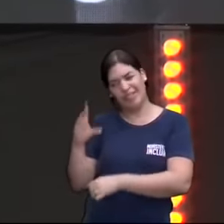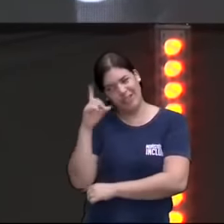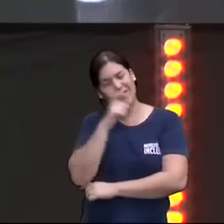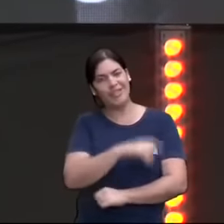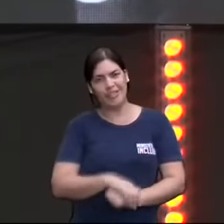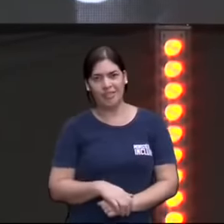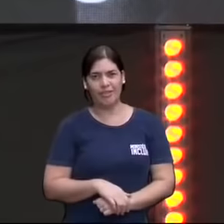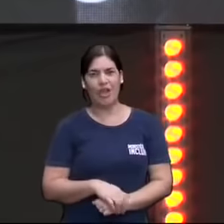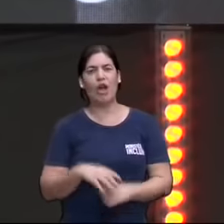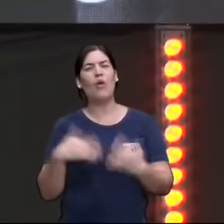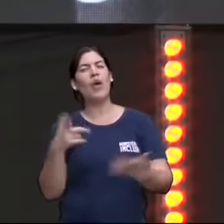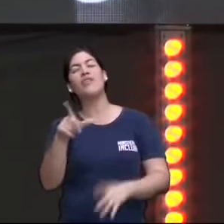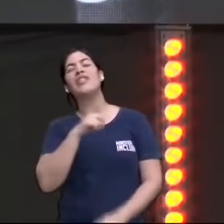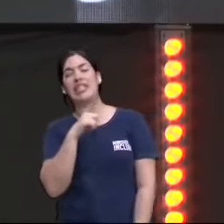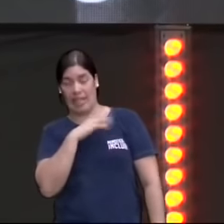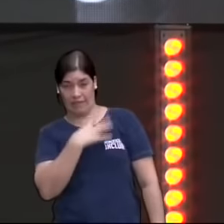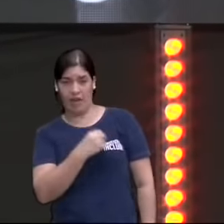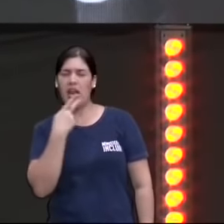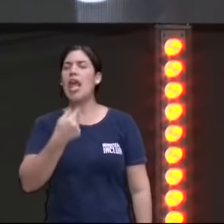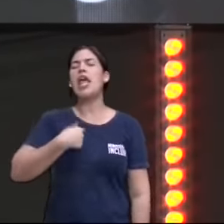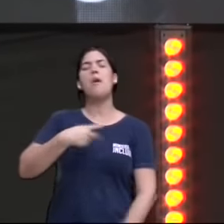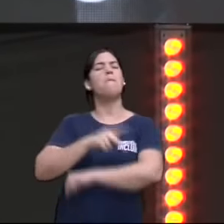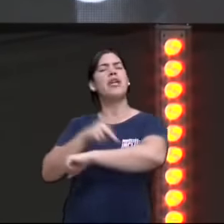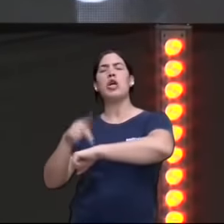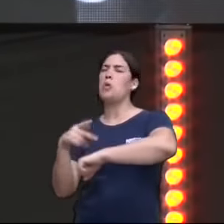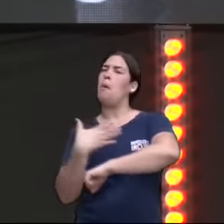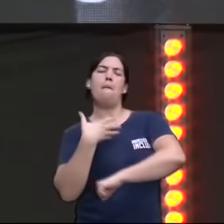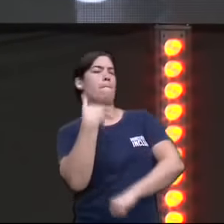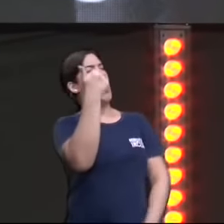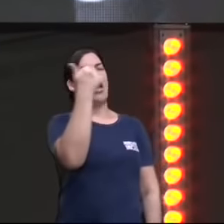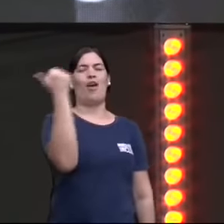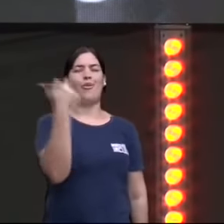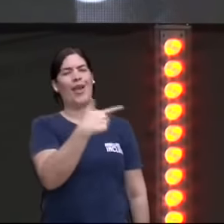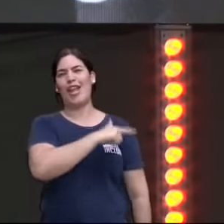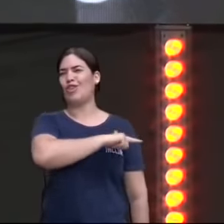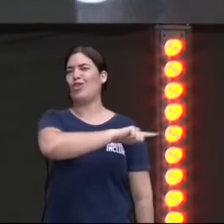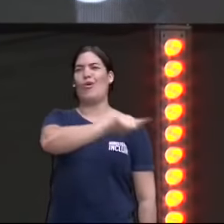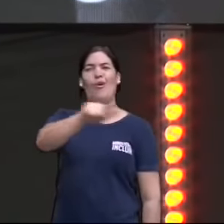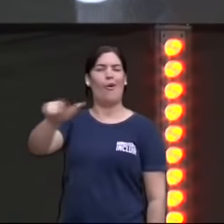melhor pedagogo do mundo. Você critica todo mundo.